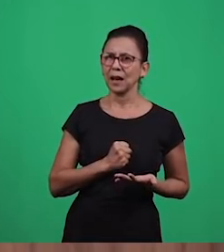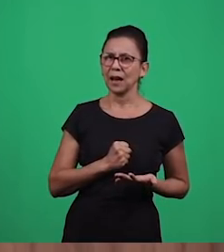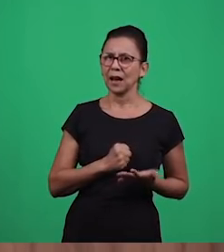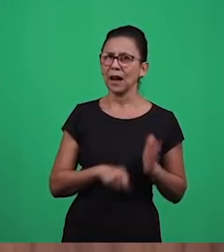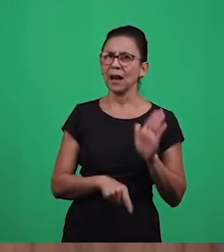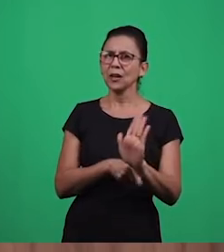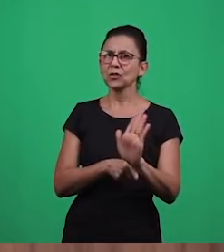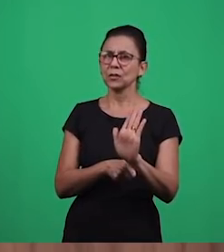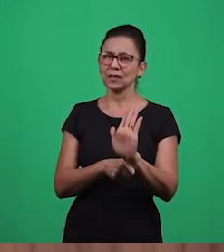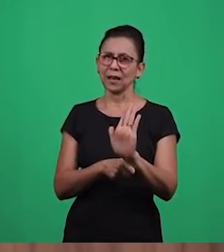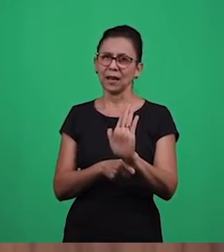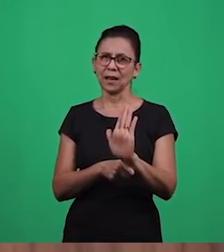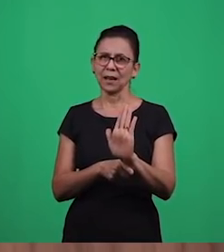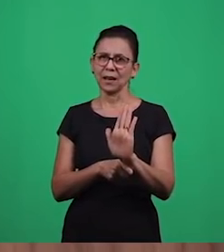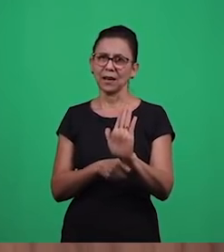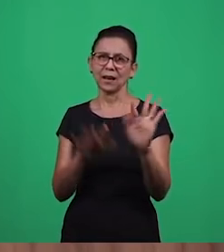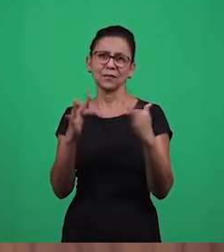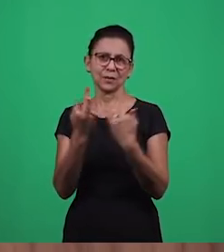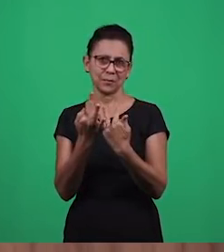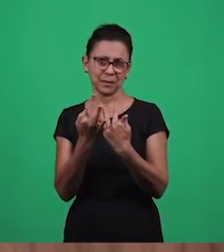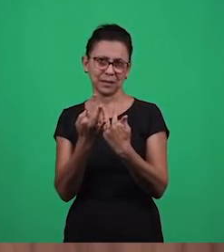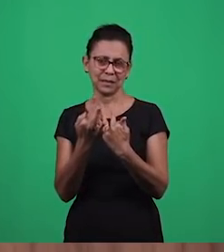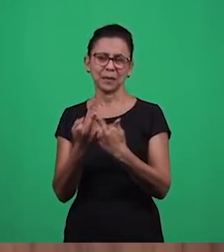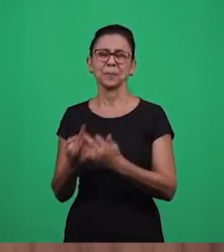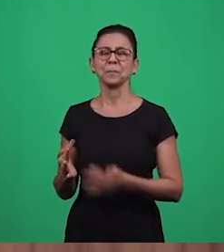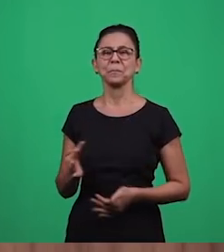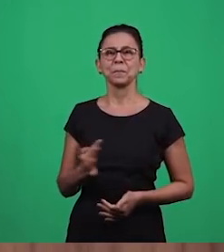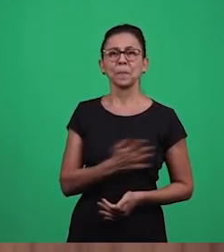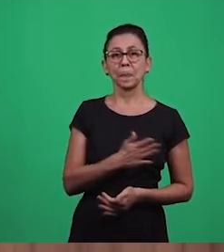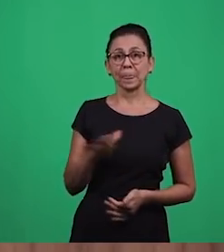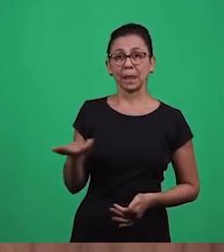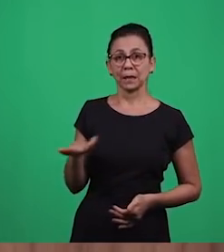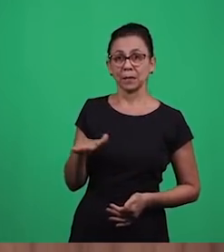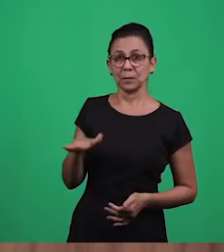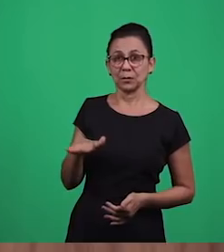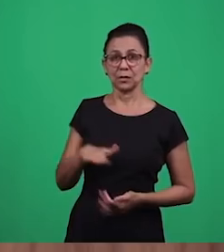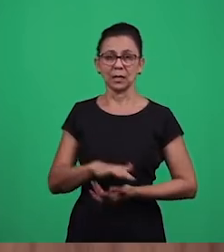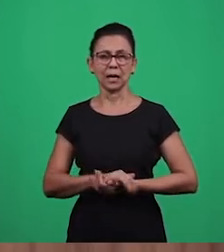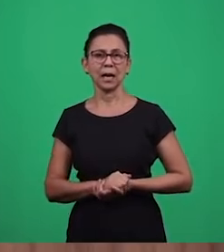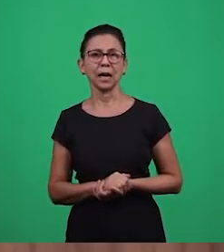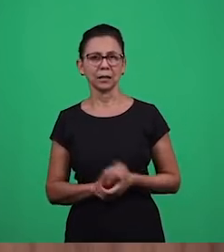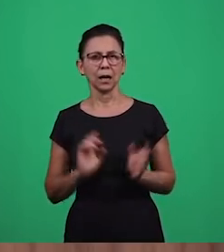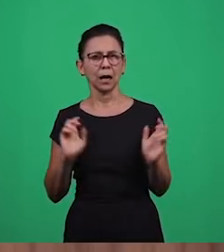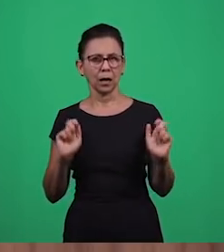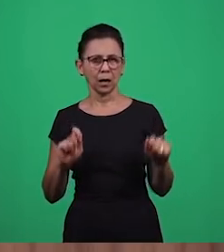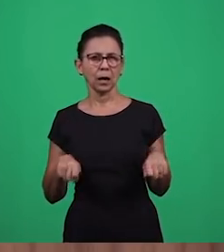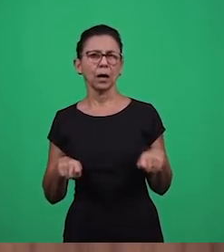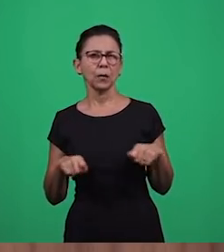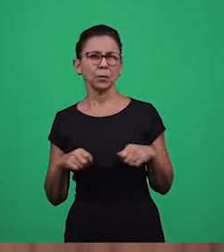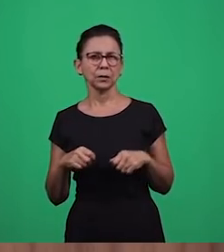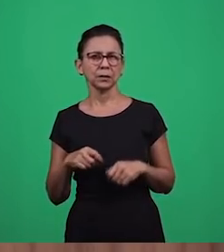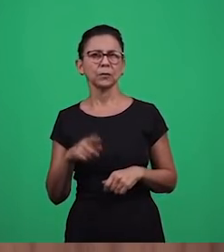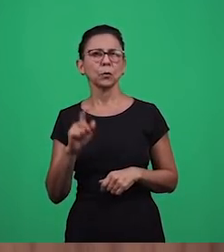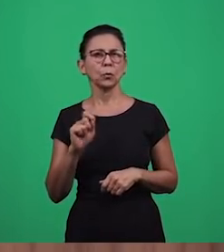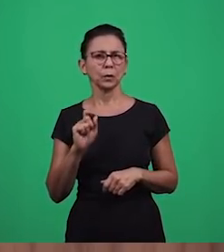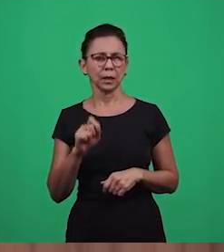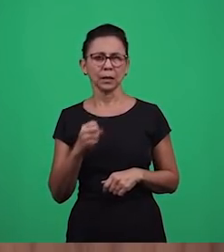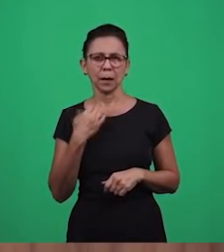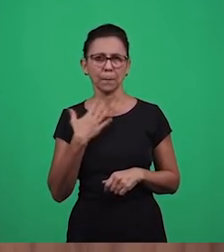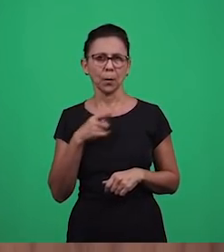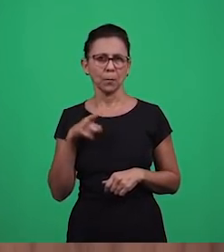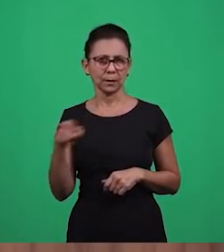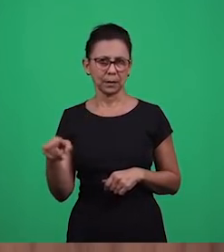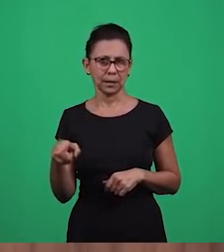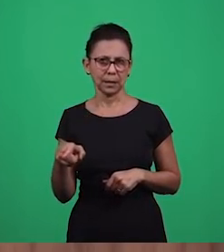casas. Então, com os intermediários, uma das possibilidades que nós temos para aqueles que ainda estão aprendendo a ler e